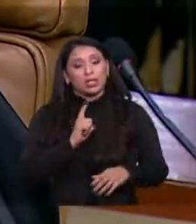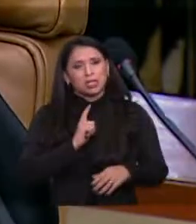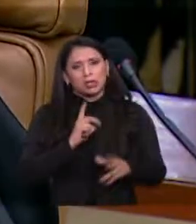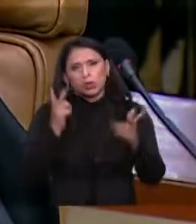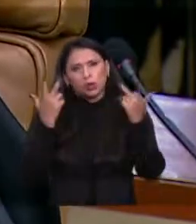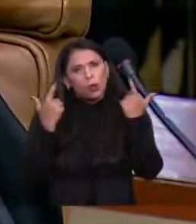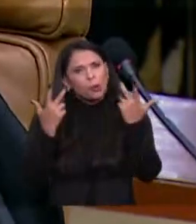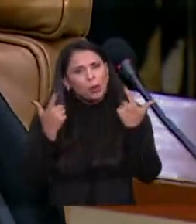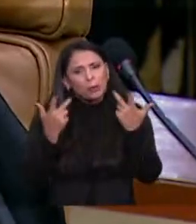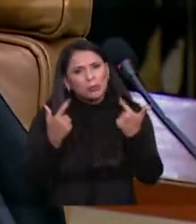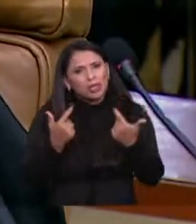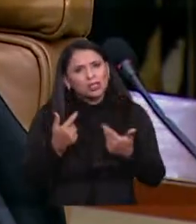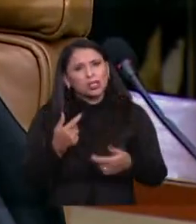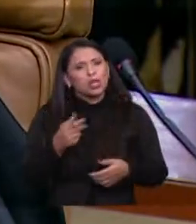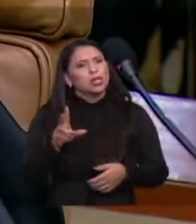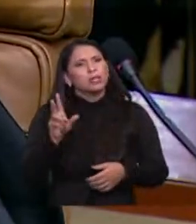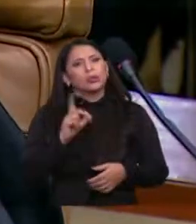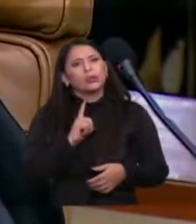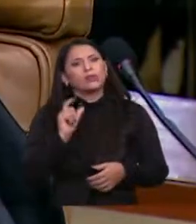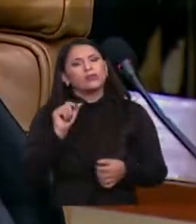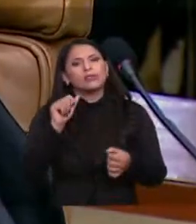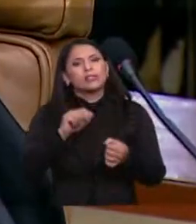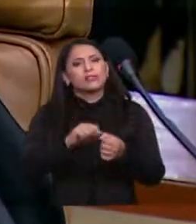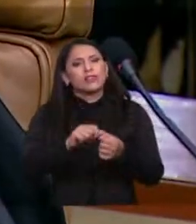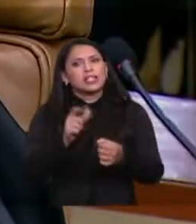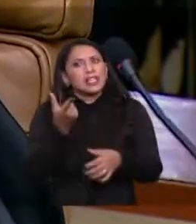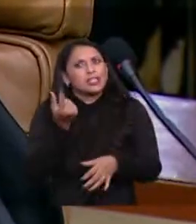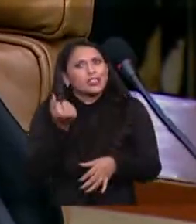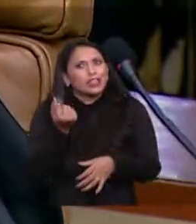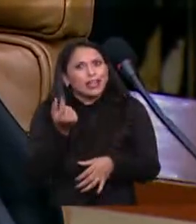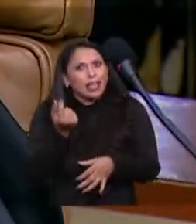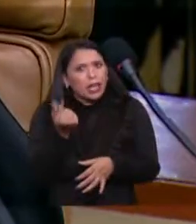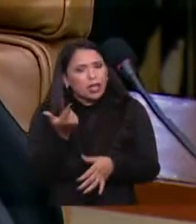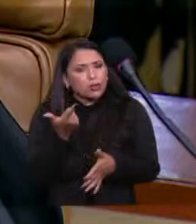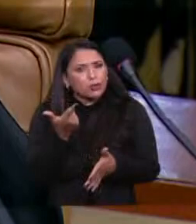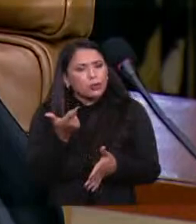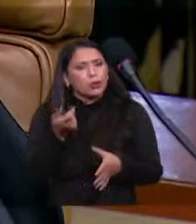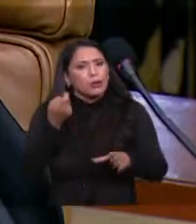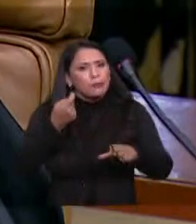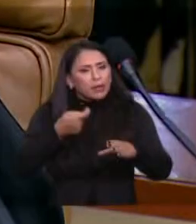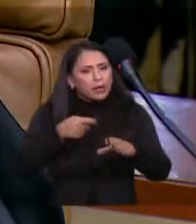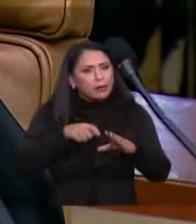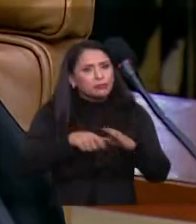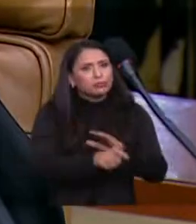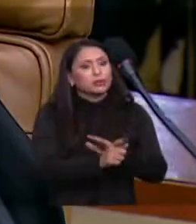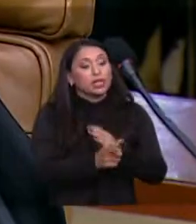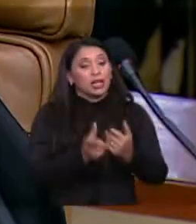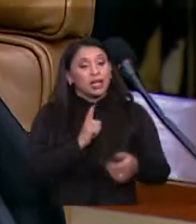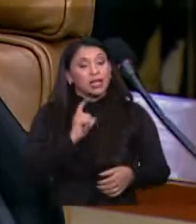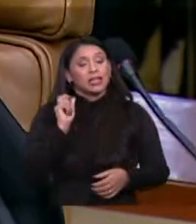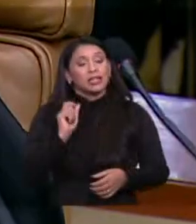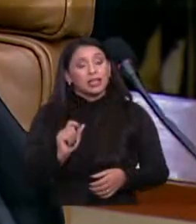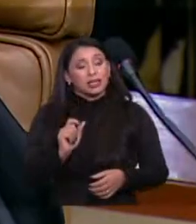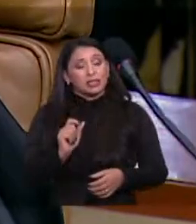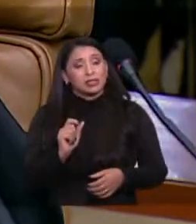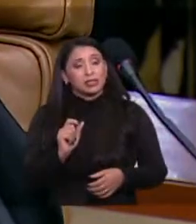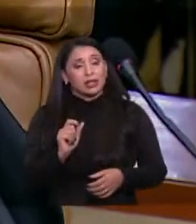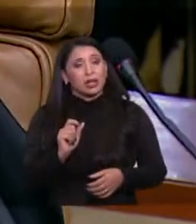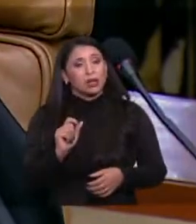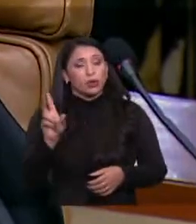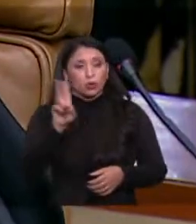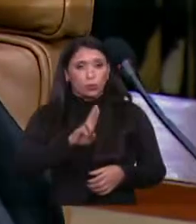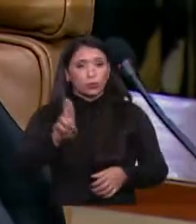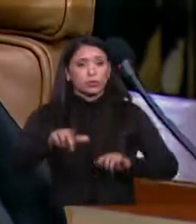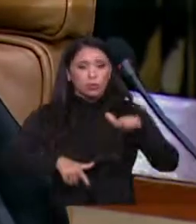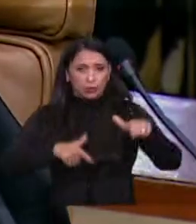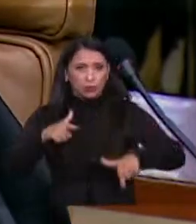não é a prática usual de implemento em dinheiro por parte dos respectivos tomadores pelos